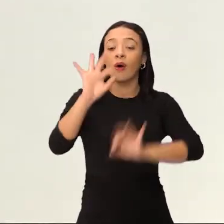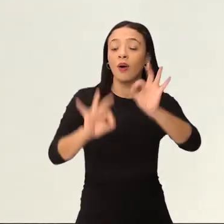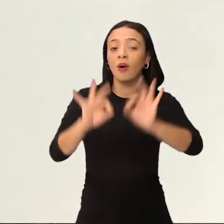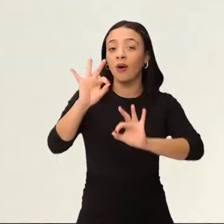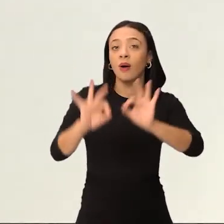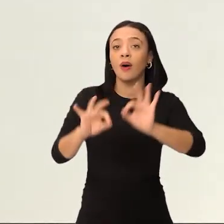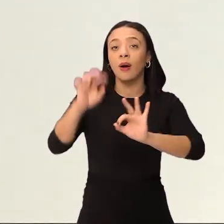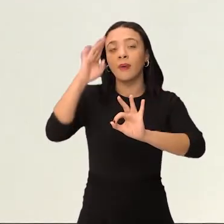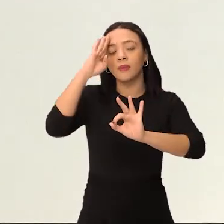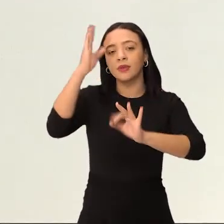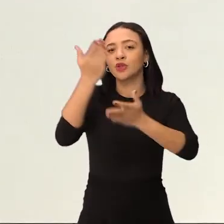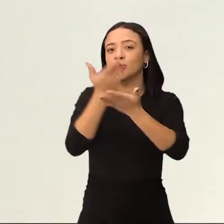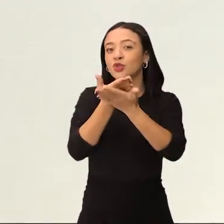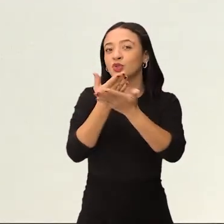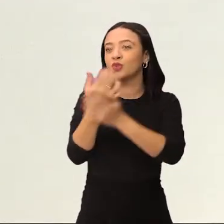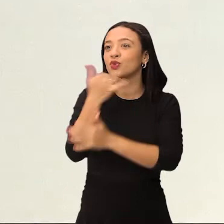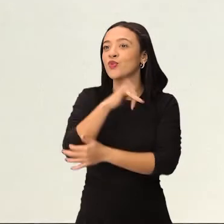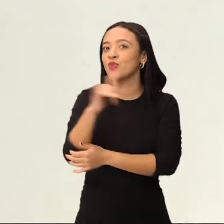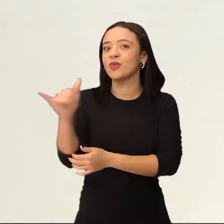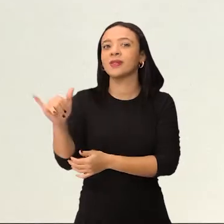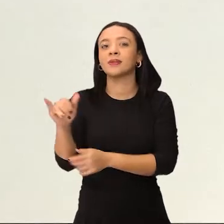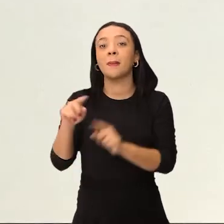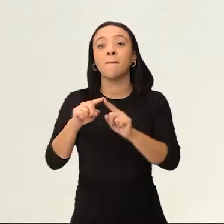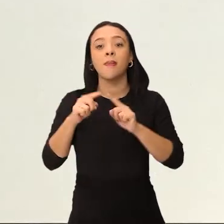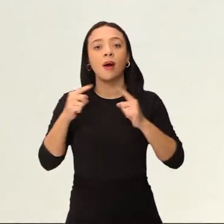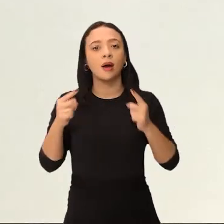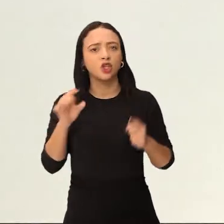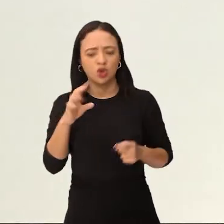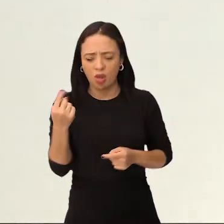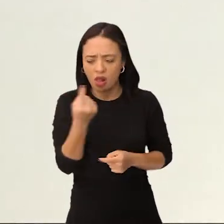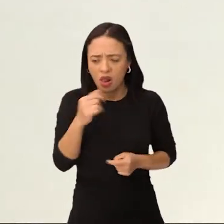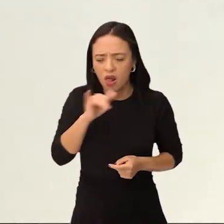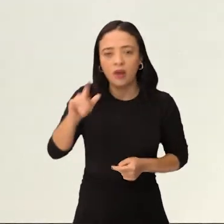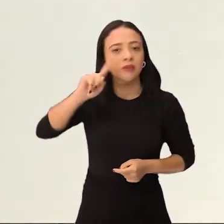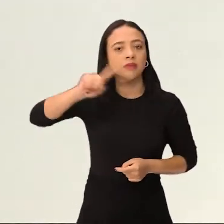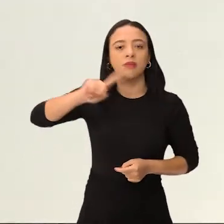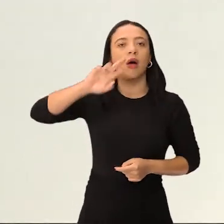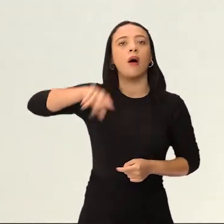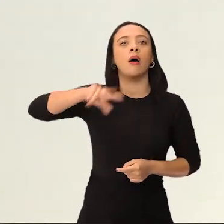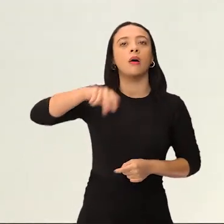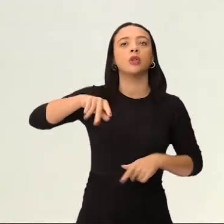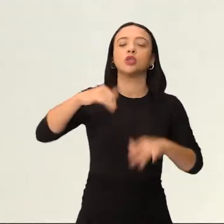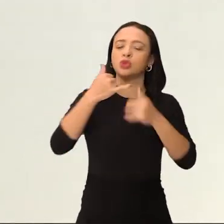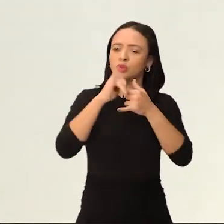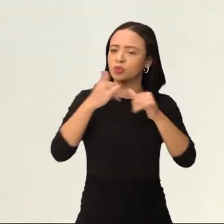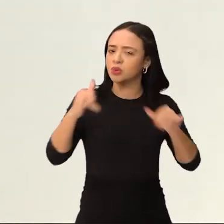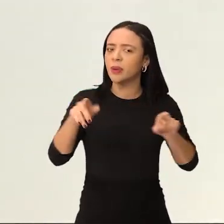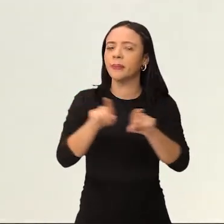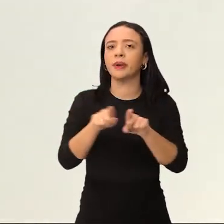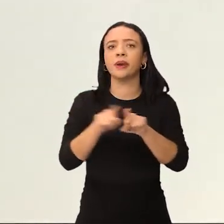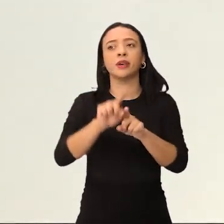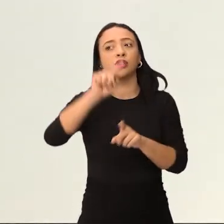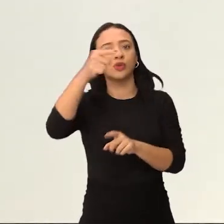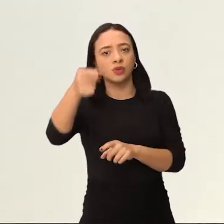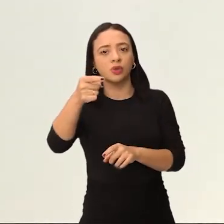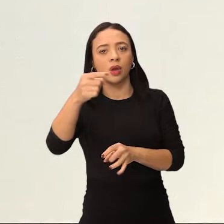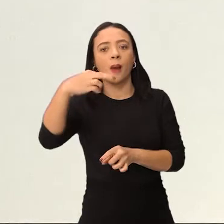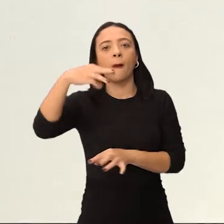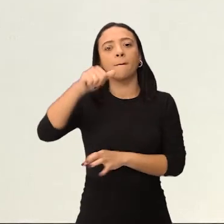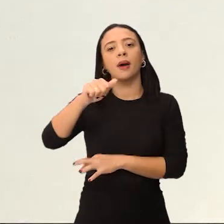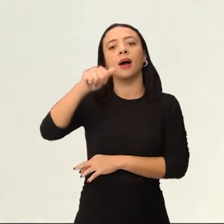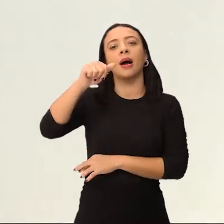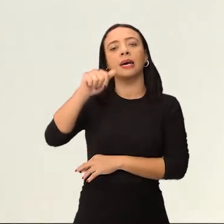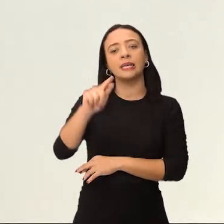organizada aí para estudar eletricidade só que não ela sozinha Nós estudamos eletricidade depois um